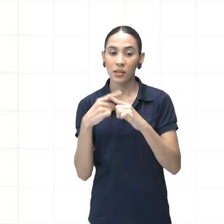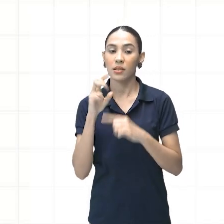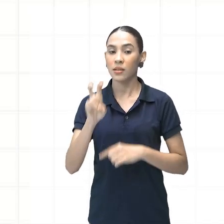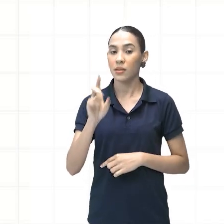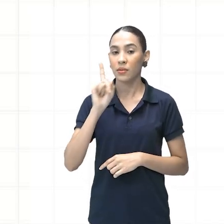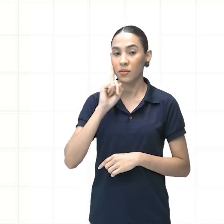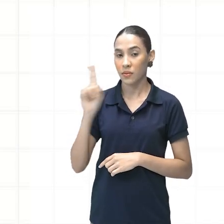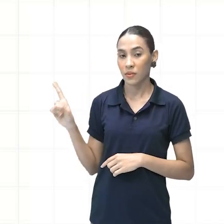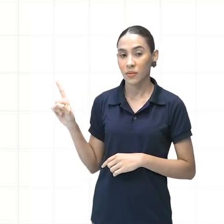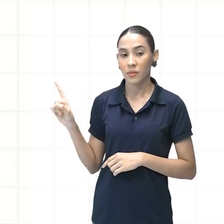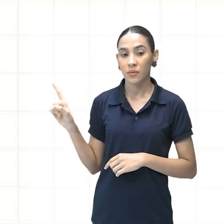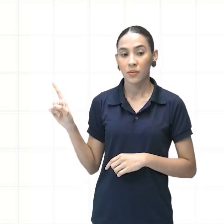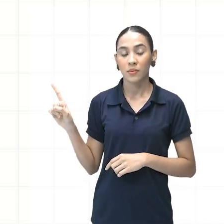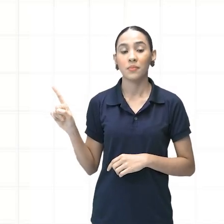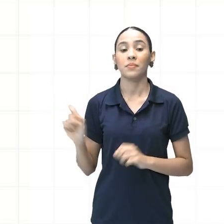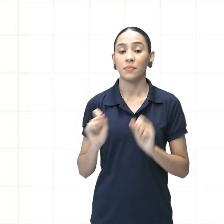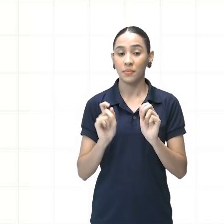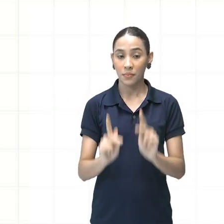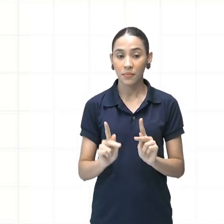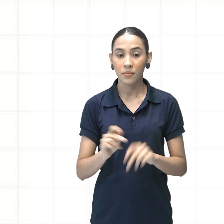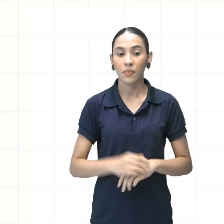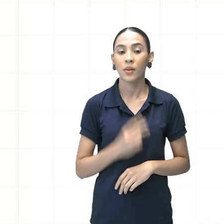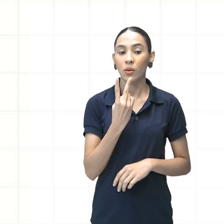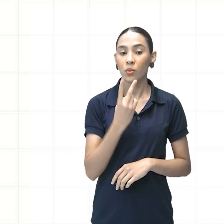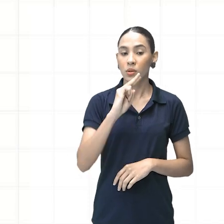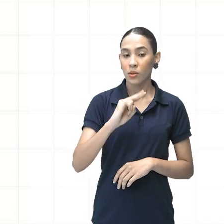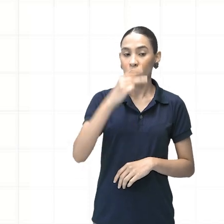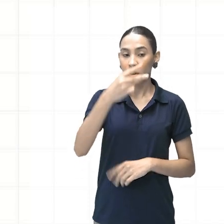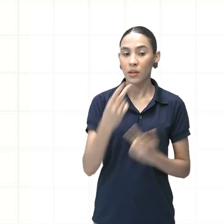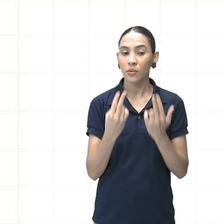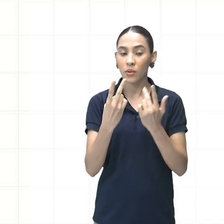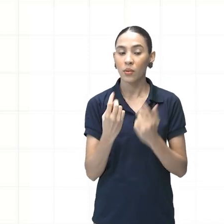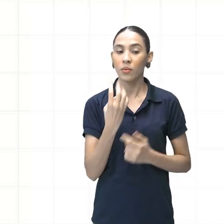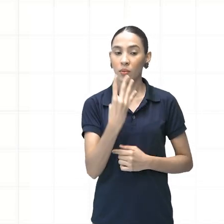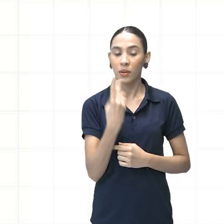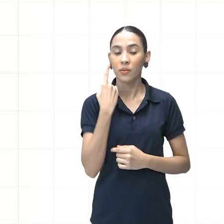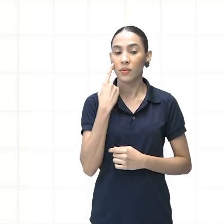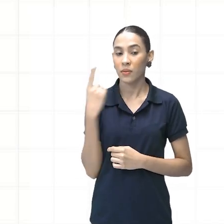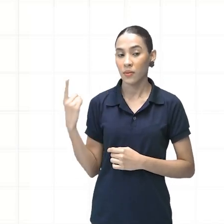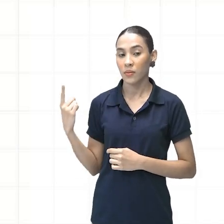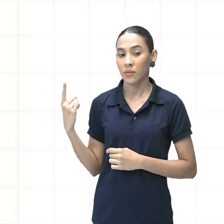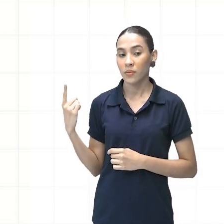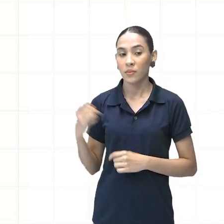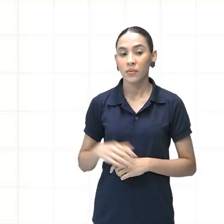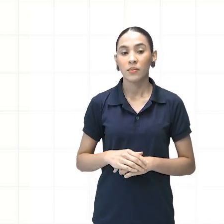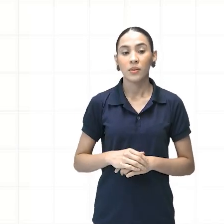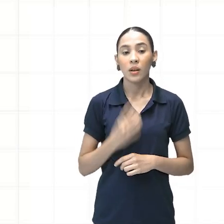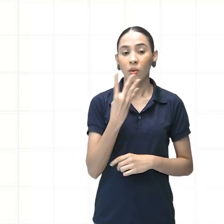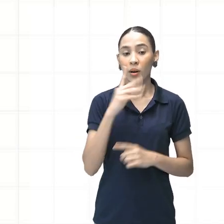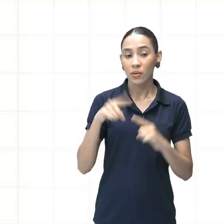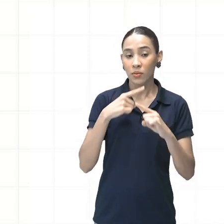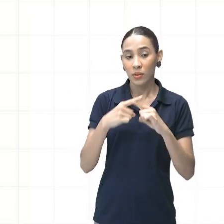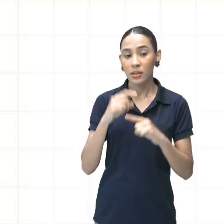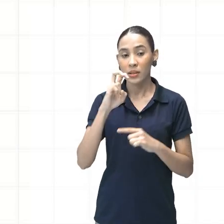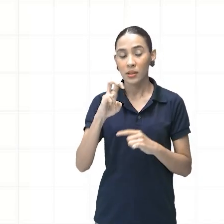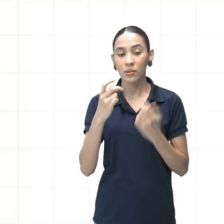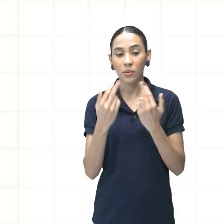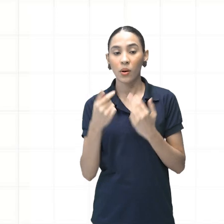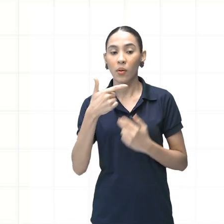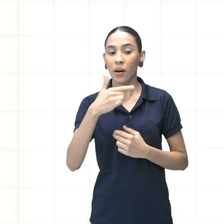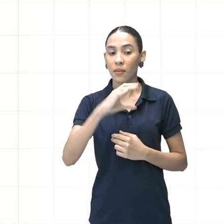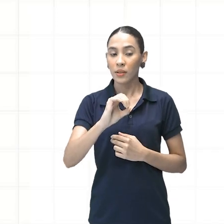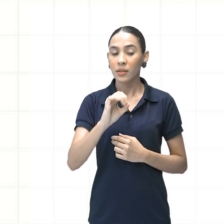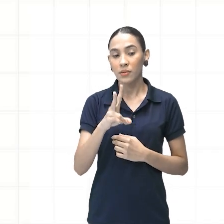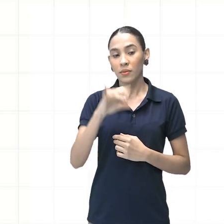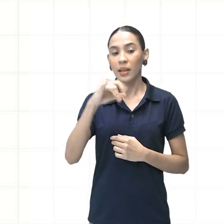vezes 5. Muito bem, 2 ao quadrado é 4, e 4 vezes 5, 20. Então,